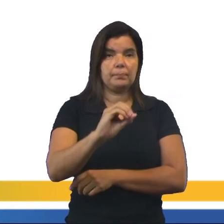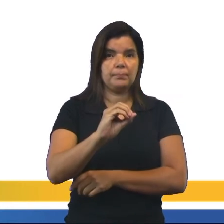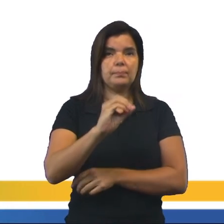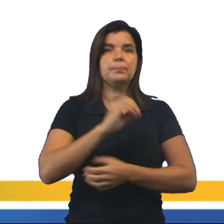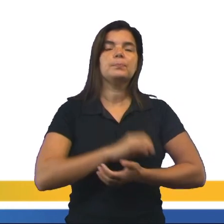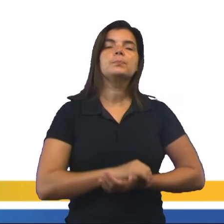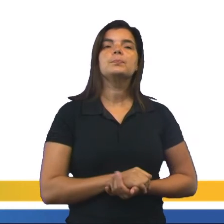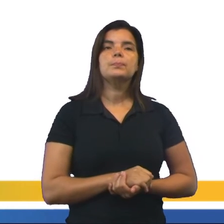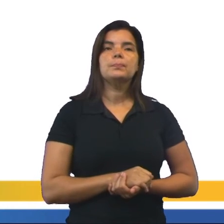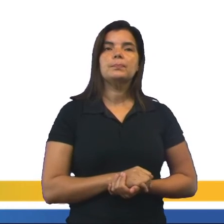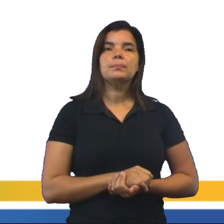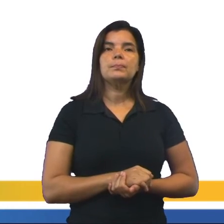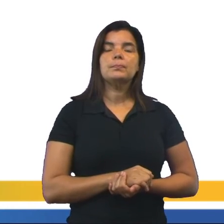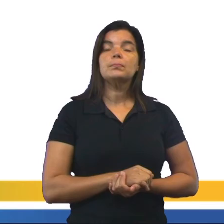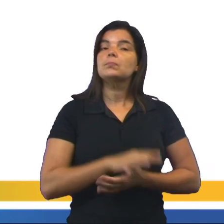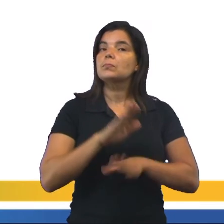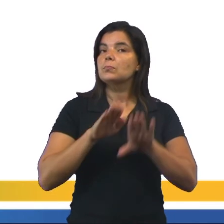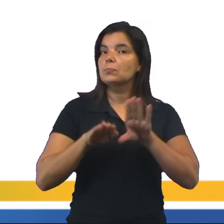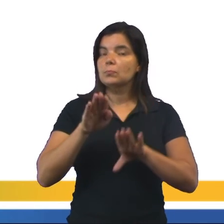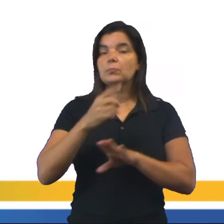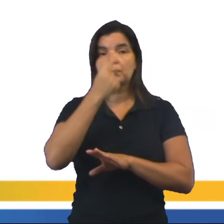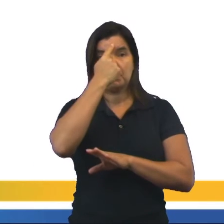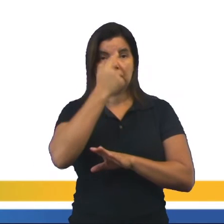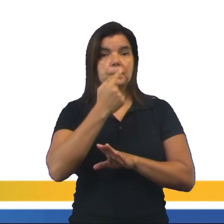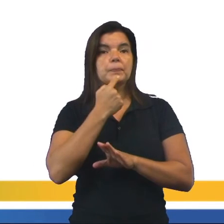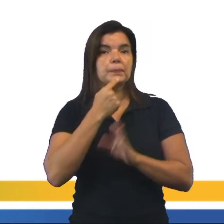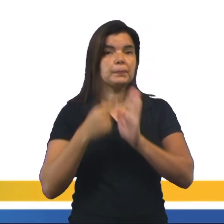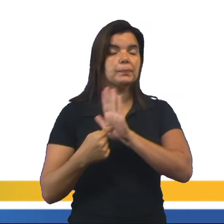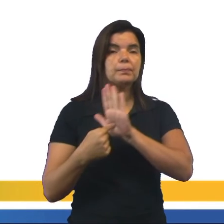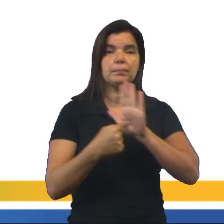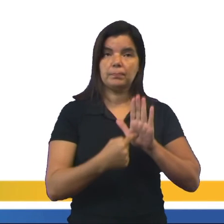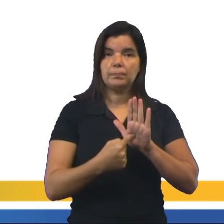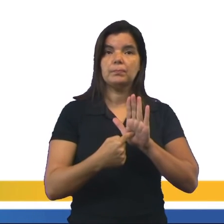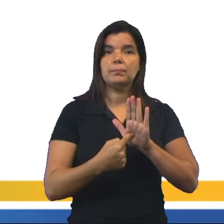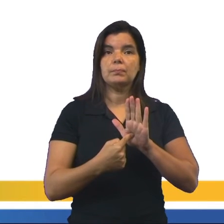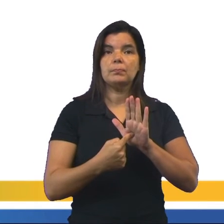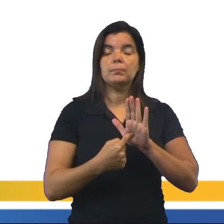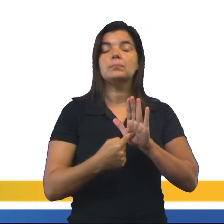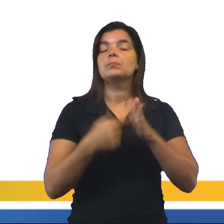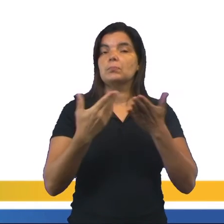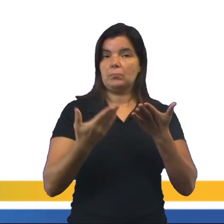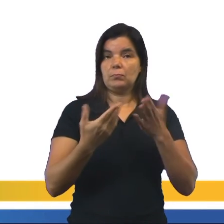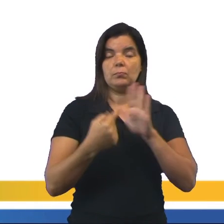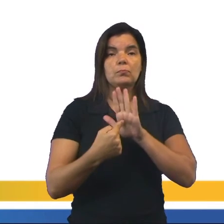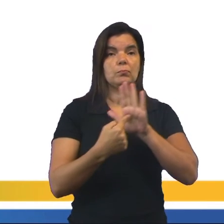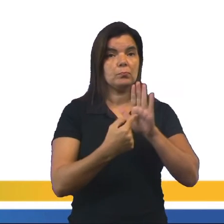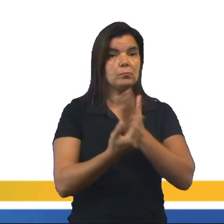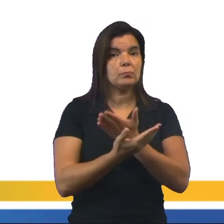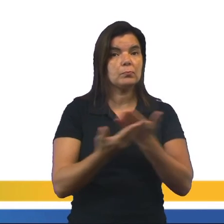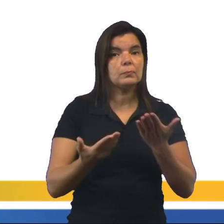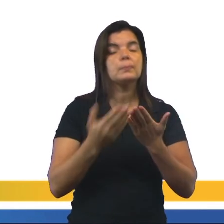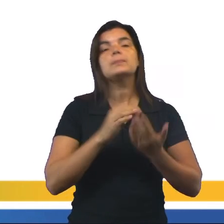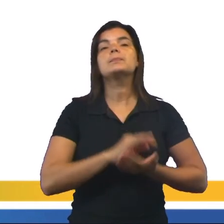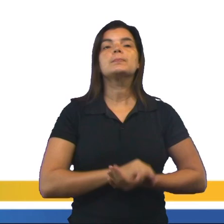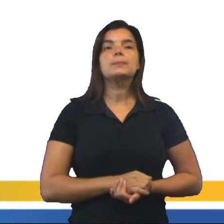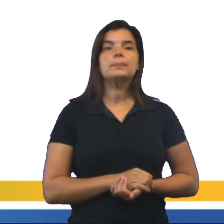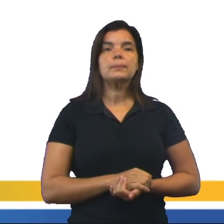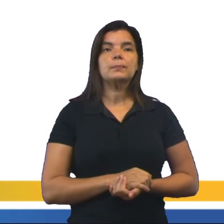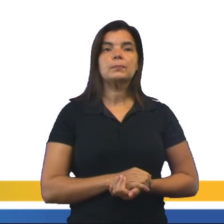graus. Conforme a figura abaixo, tá? Que mostra para vocês,